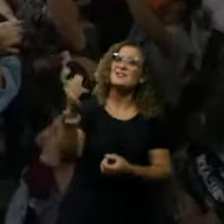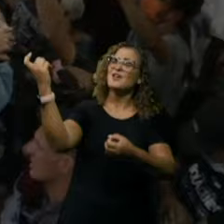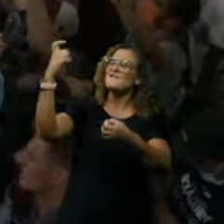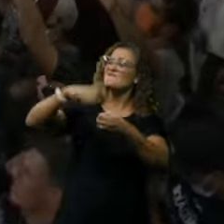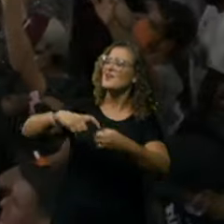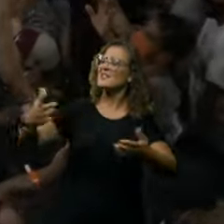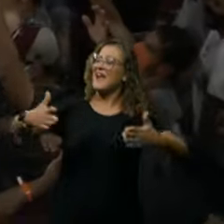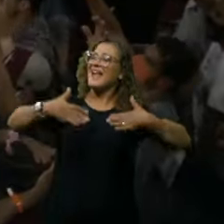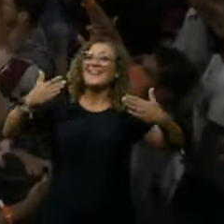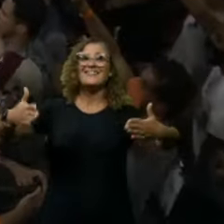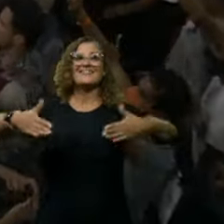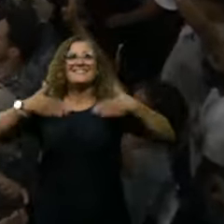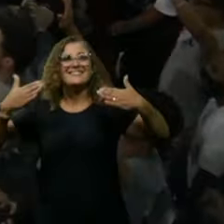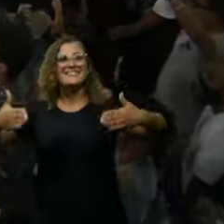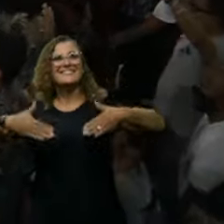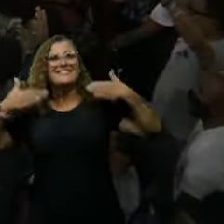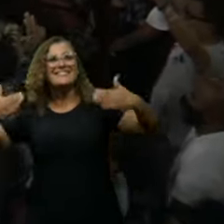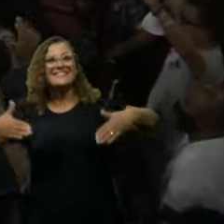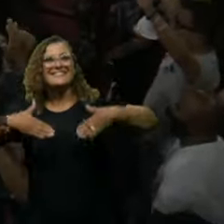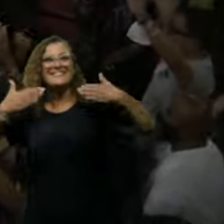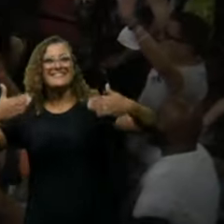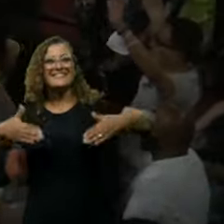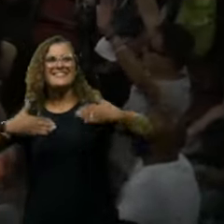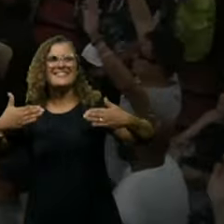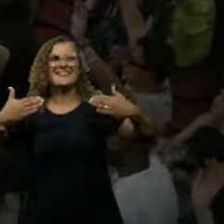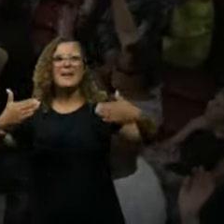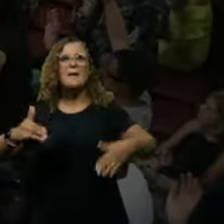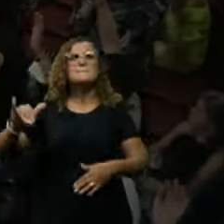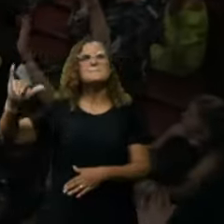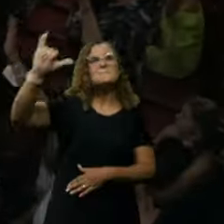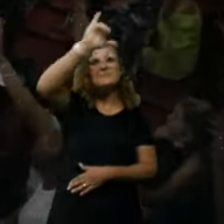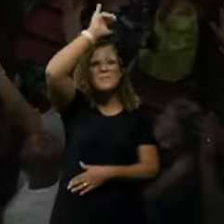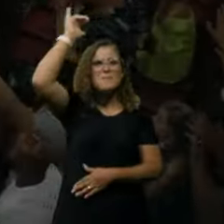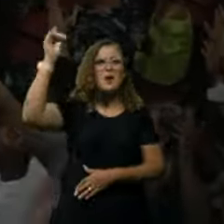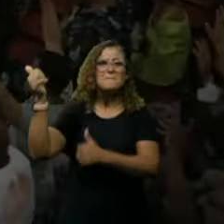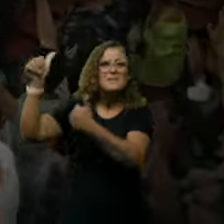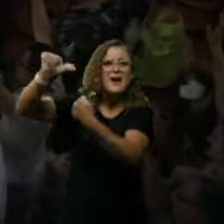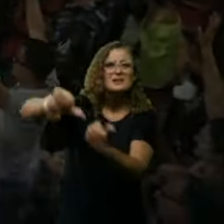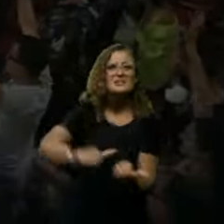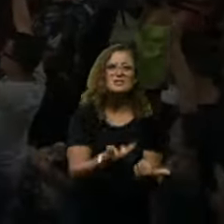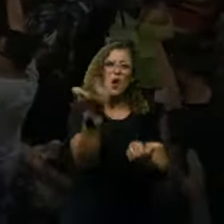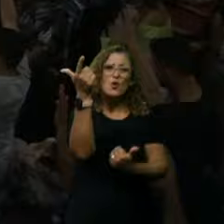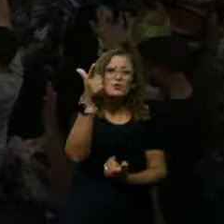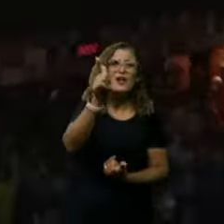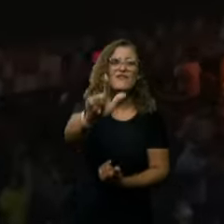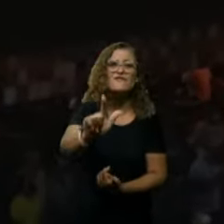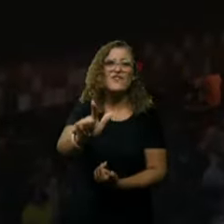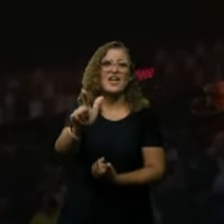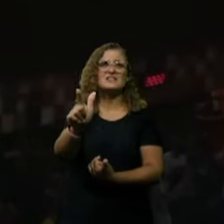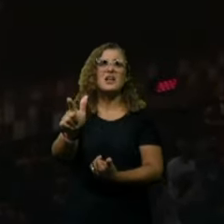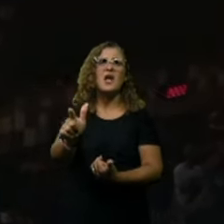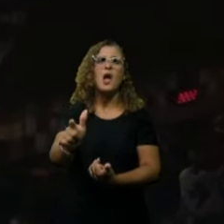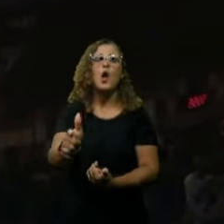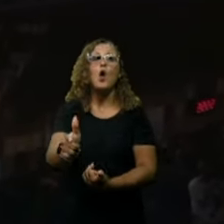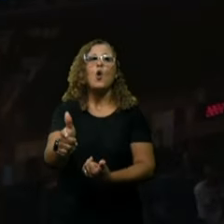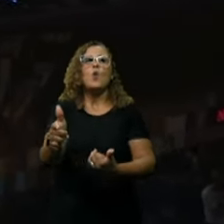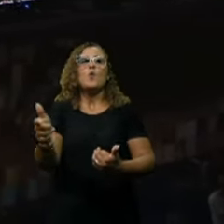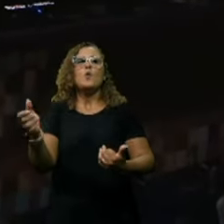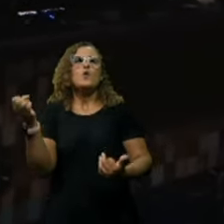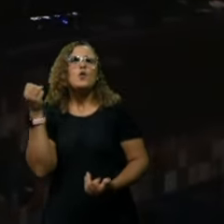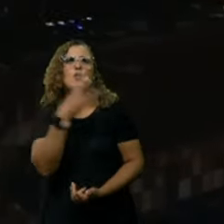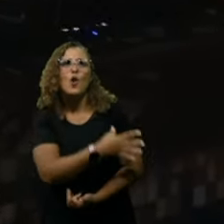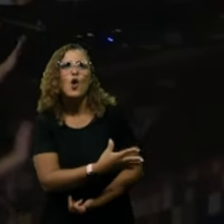alegria alegria alegria alegria é bom levanta dentro para fora de